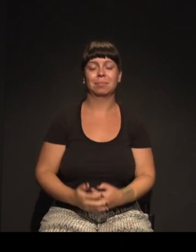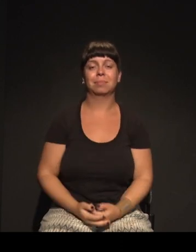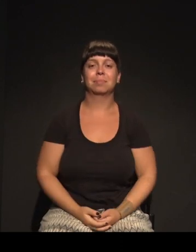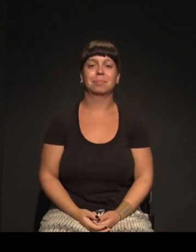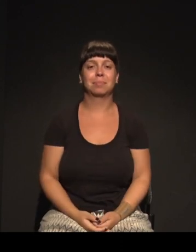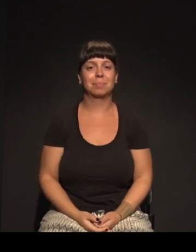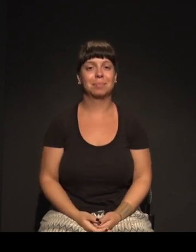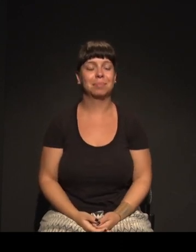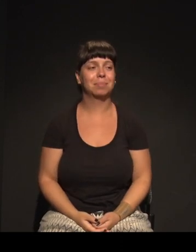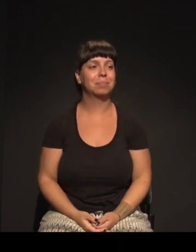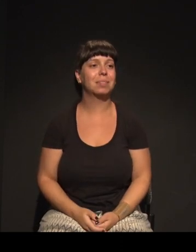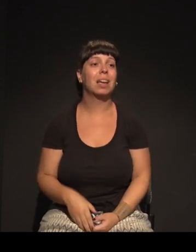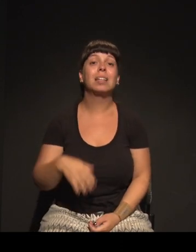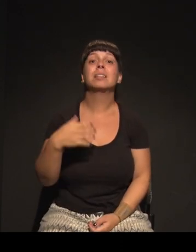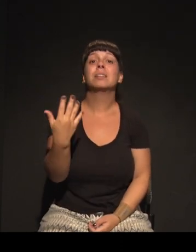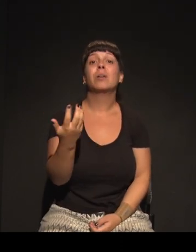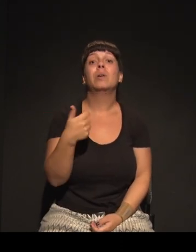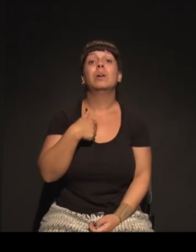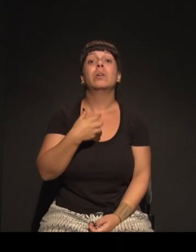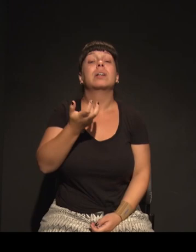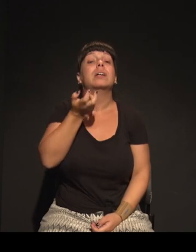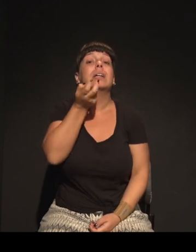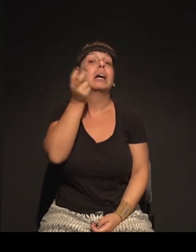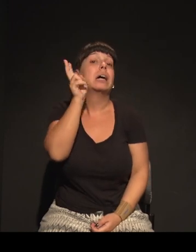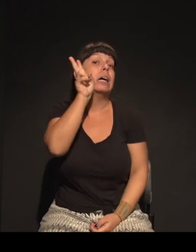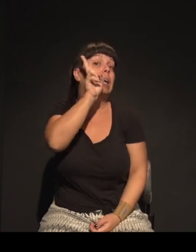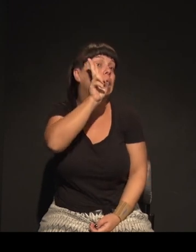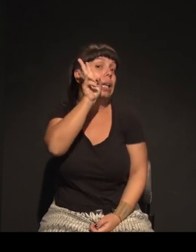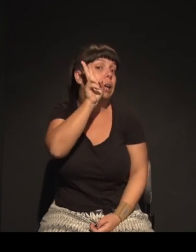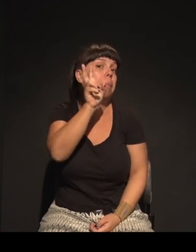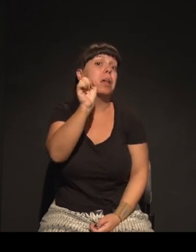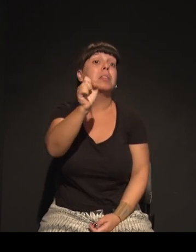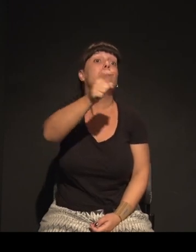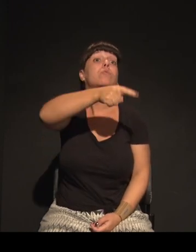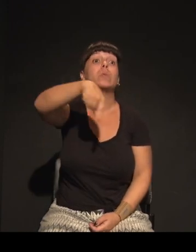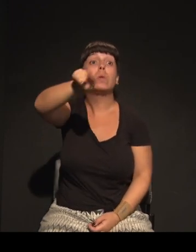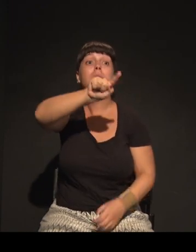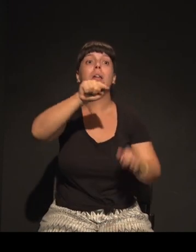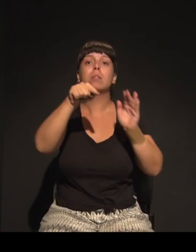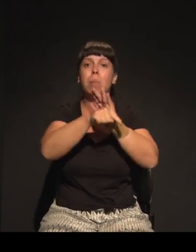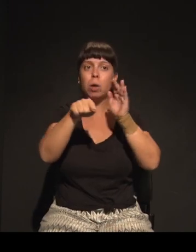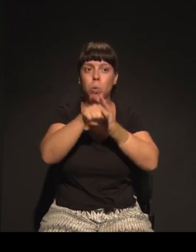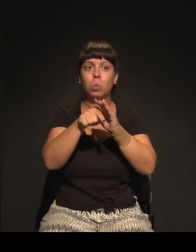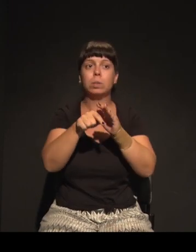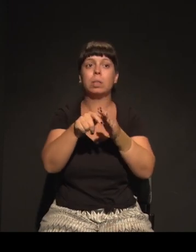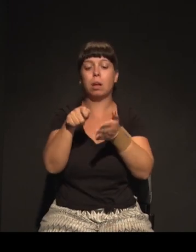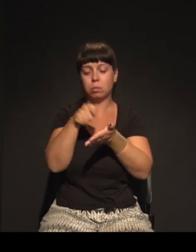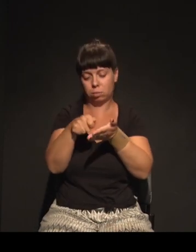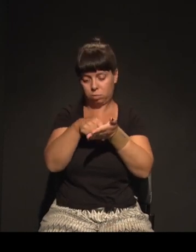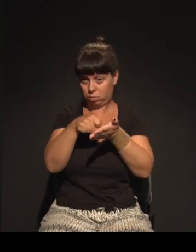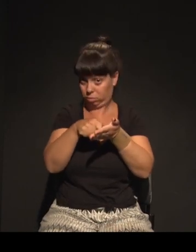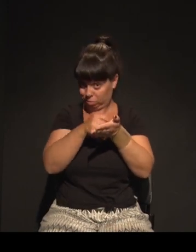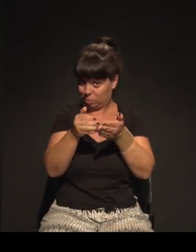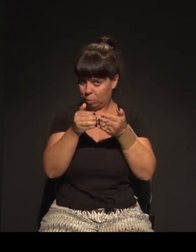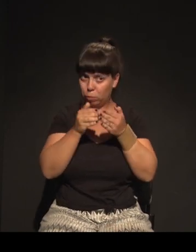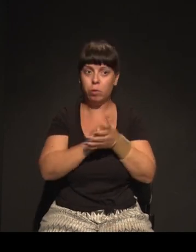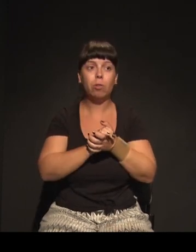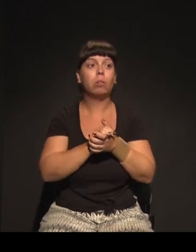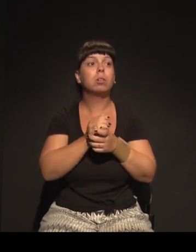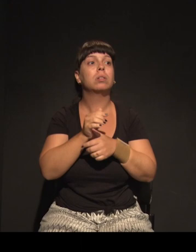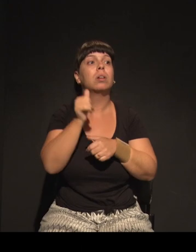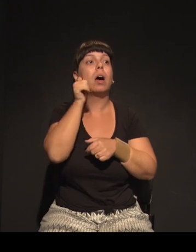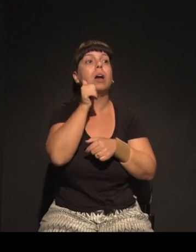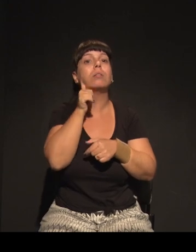eu queria lembrar então se tiverem perguntas por favor por escrito tá - tony